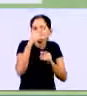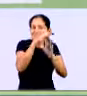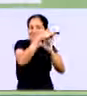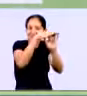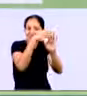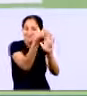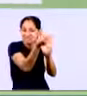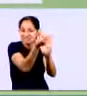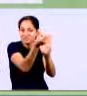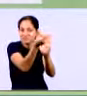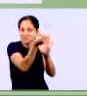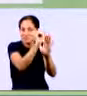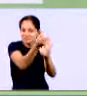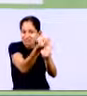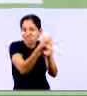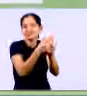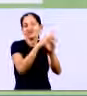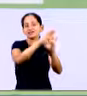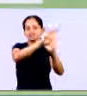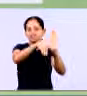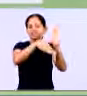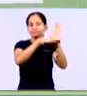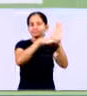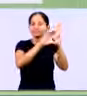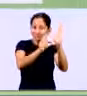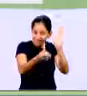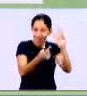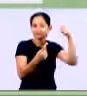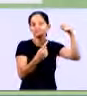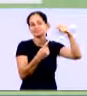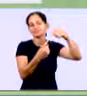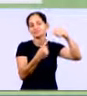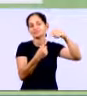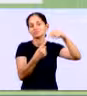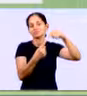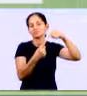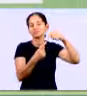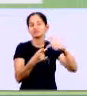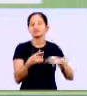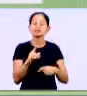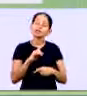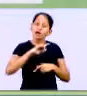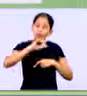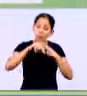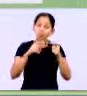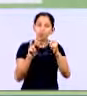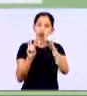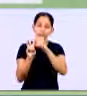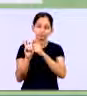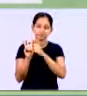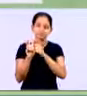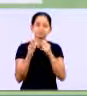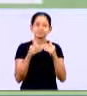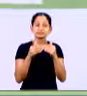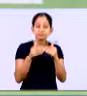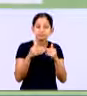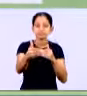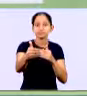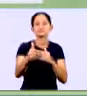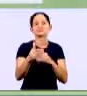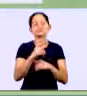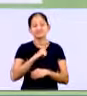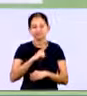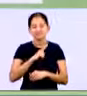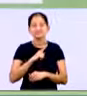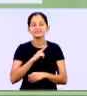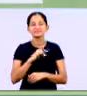Eu projetei que o meu estoque desejado era de 6 mil. No semestre seguinte, o meu estoque inicial é 6 mil. Exatamente.